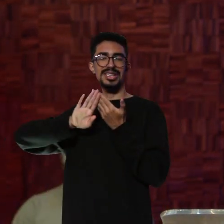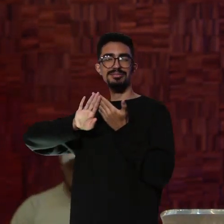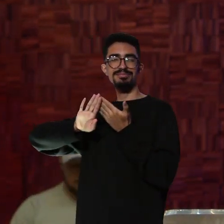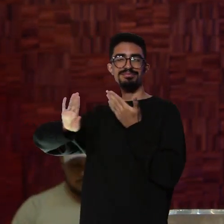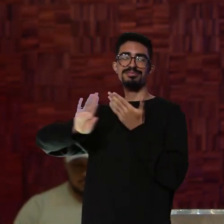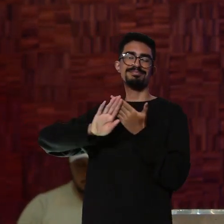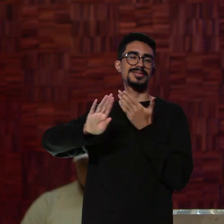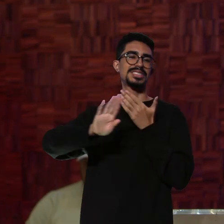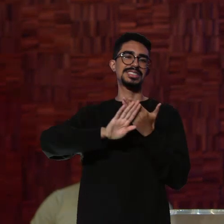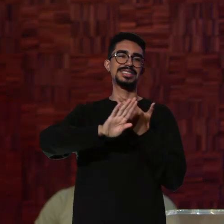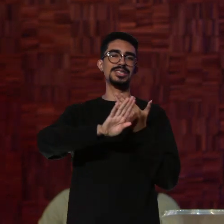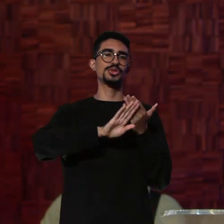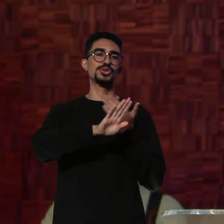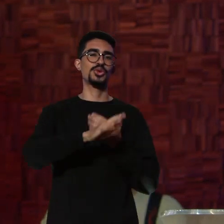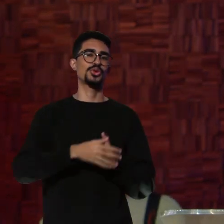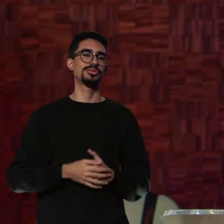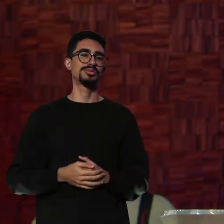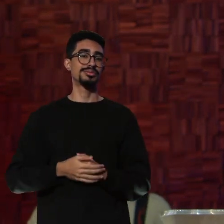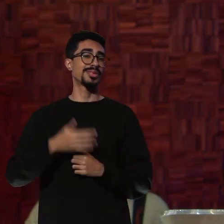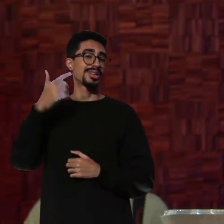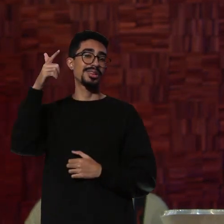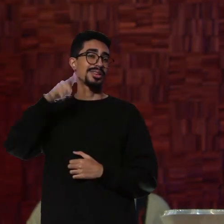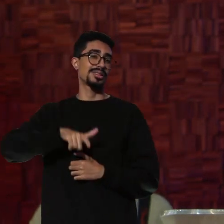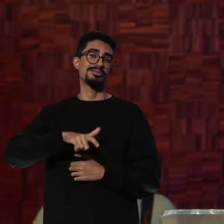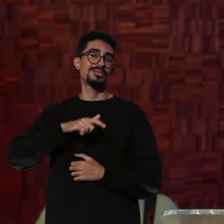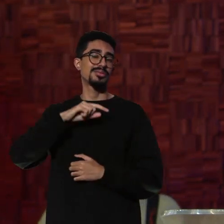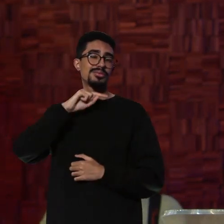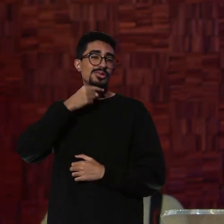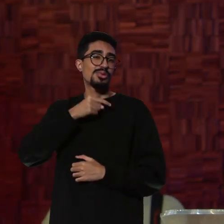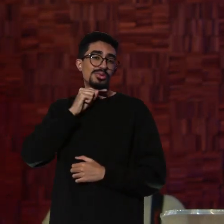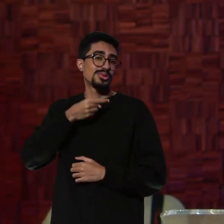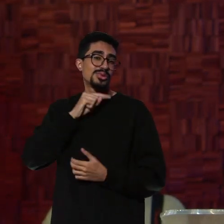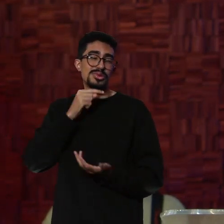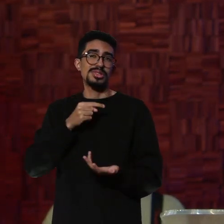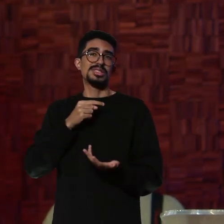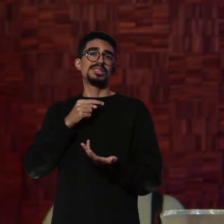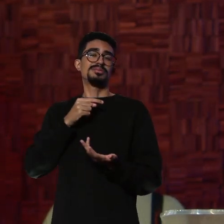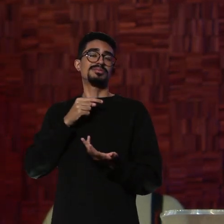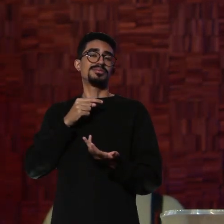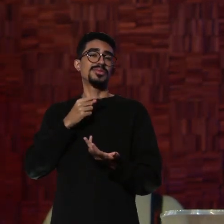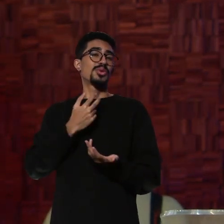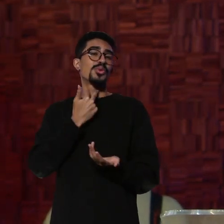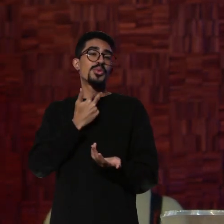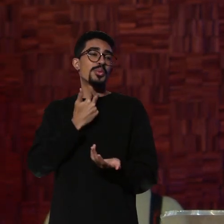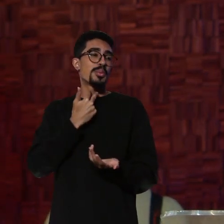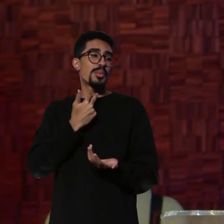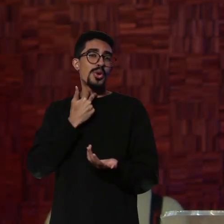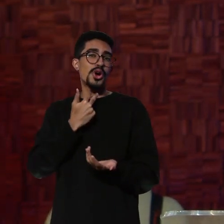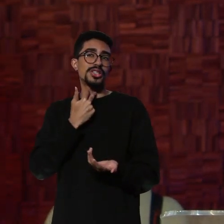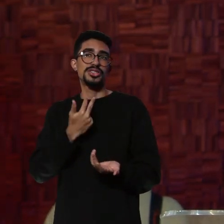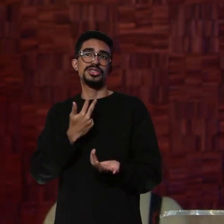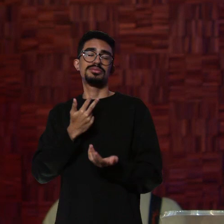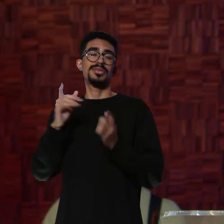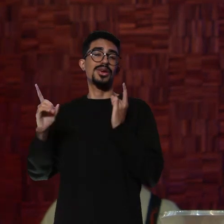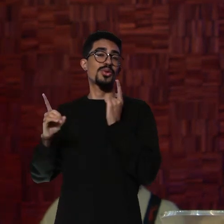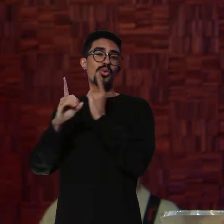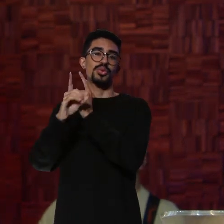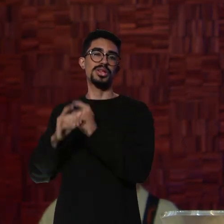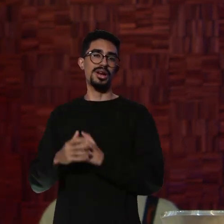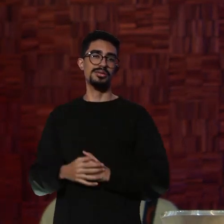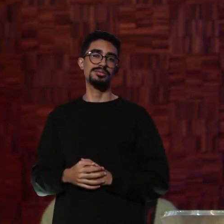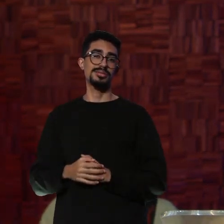Pais, mães, avós, avós, que às vezes o que você mais queria era poder dar um abraço.